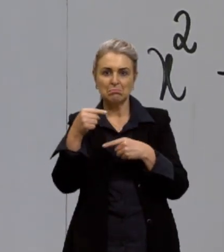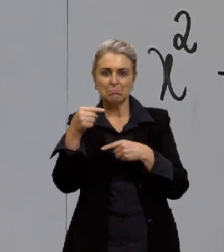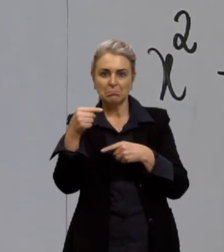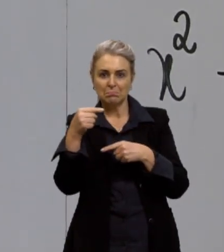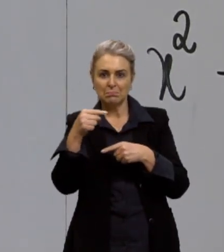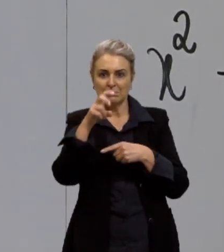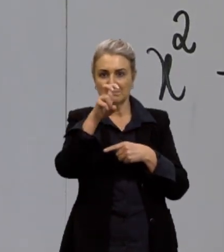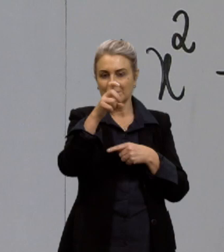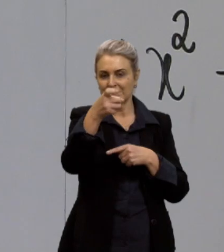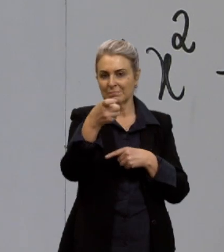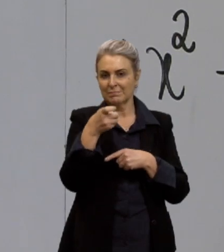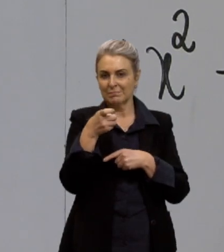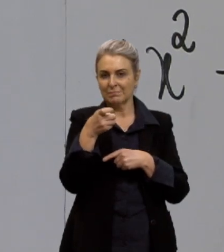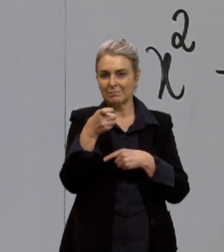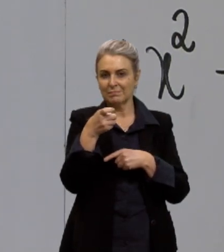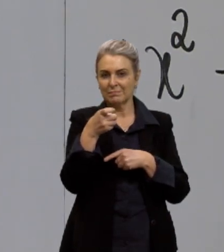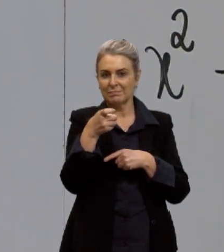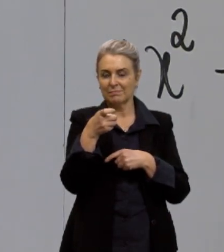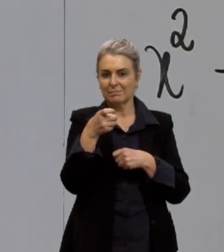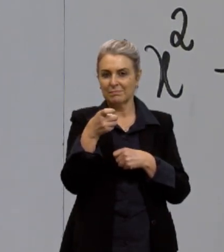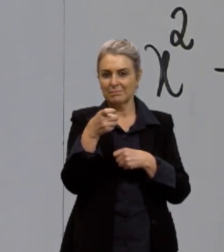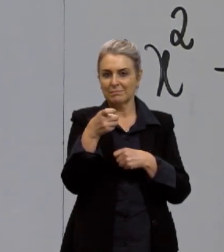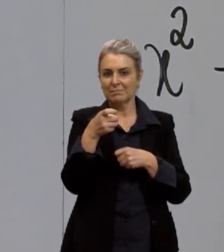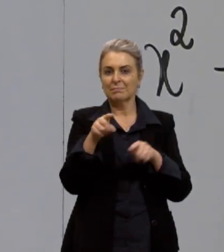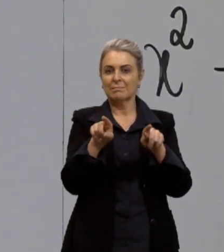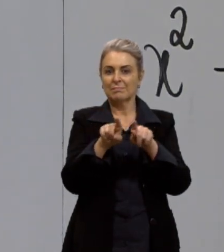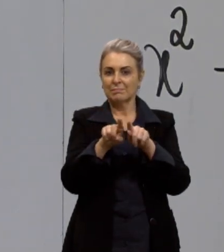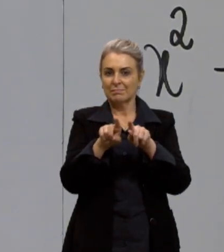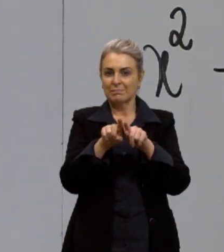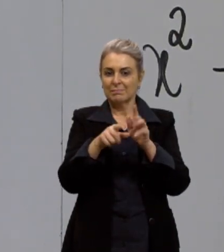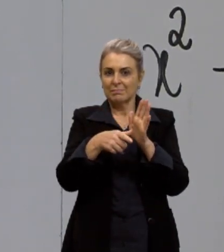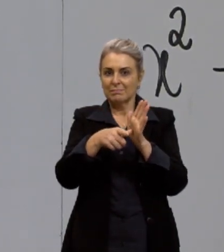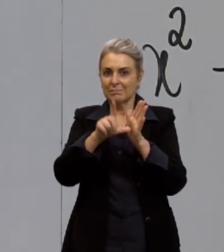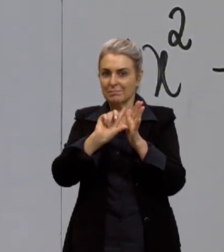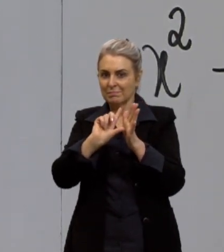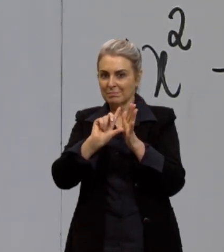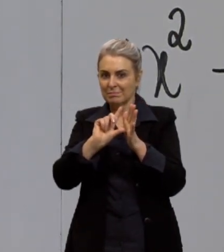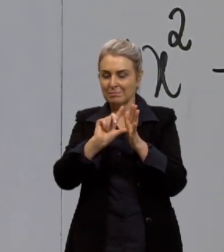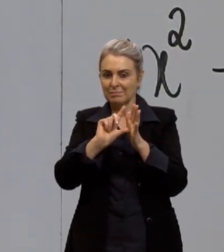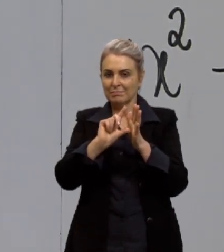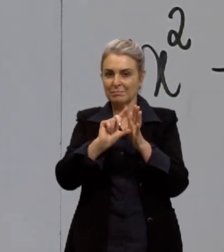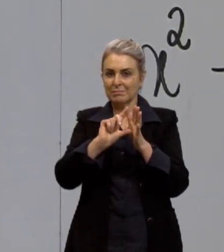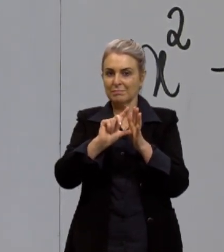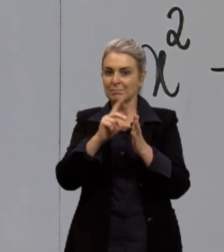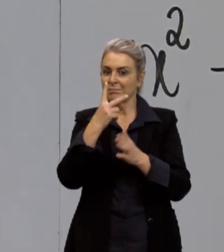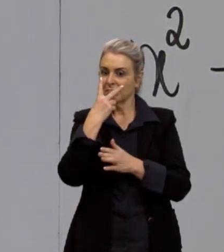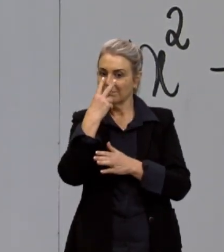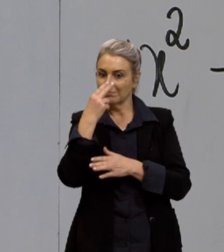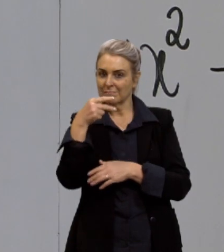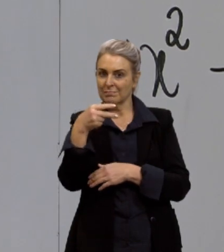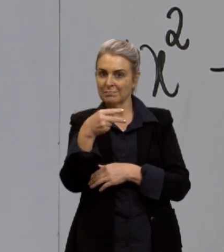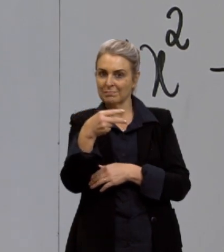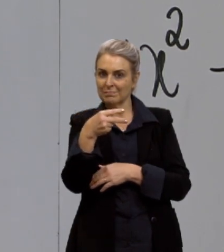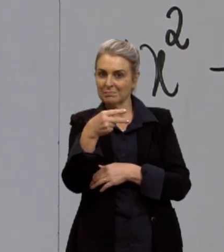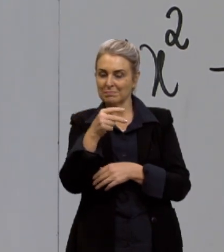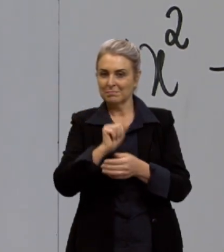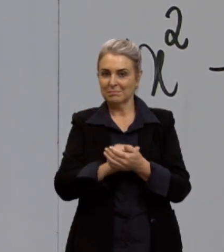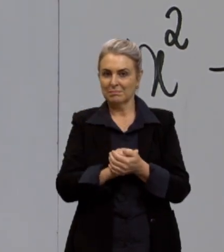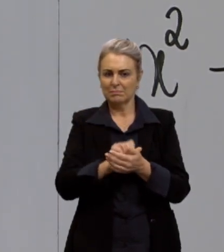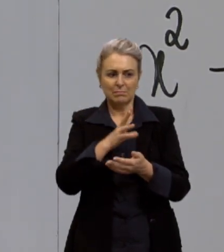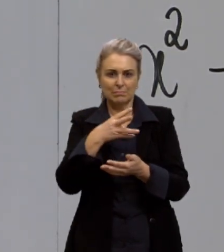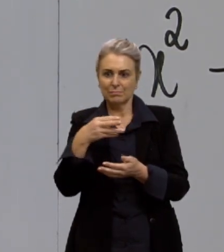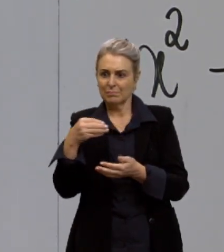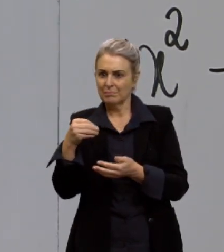eu diminuo 5x aqui, eu diminuo ele antes do sinal de igualdade também. Aí já sumiu o 5x